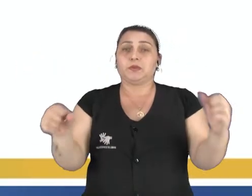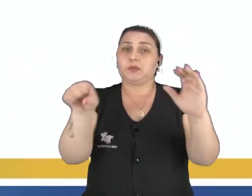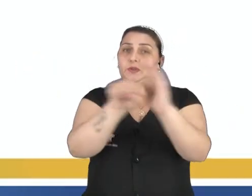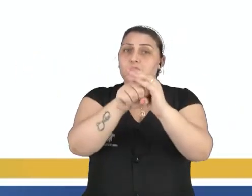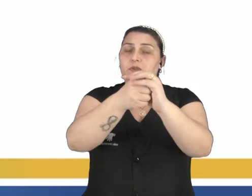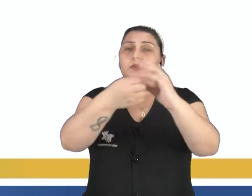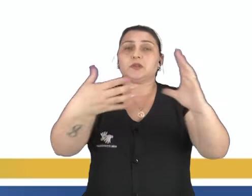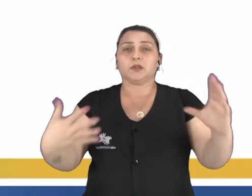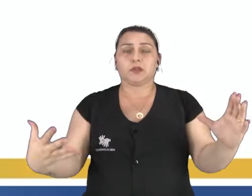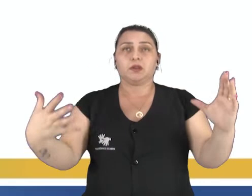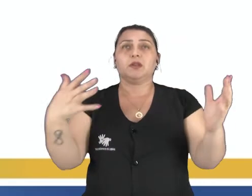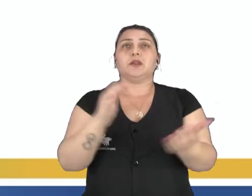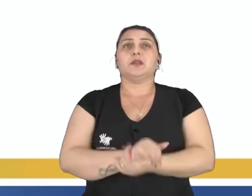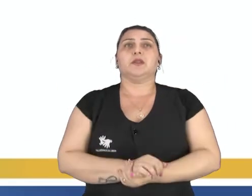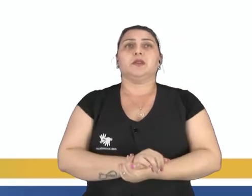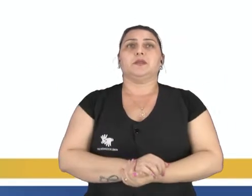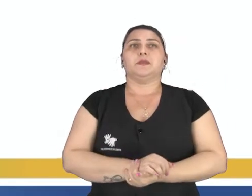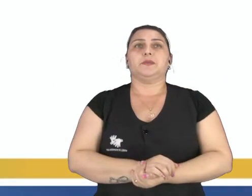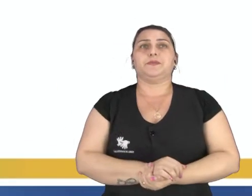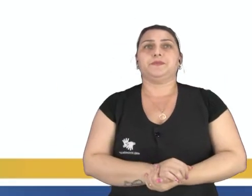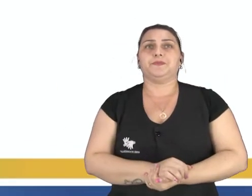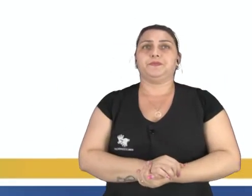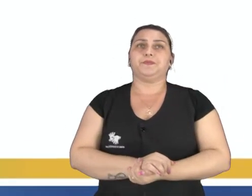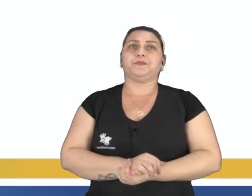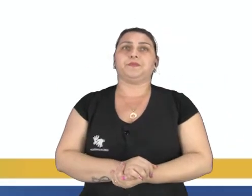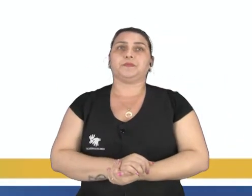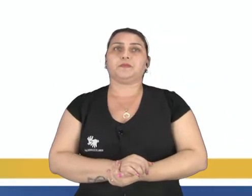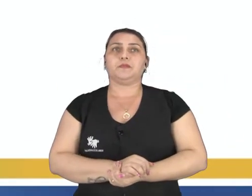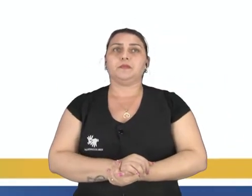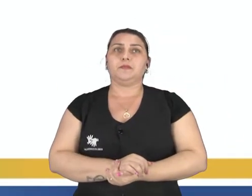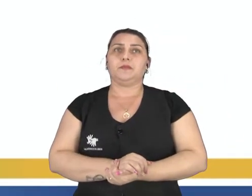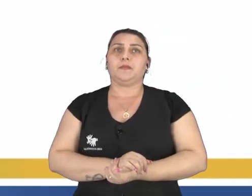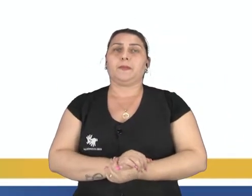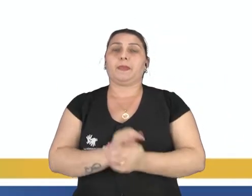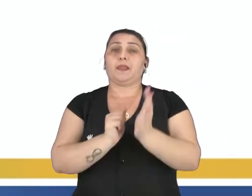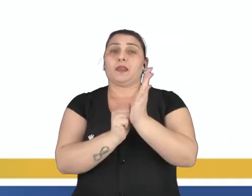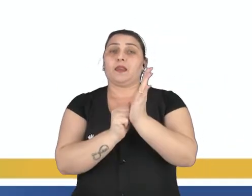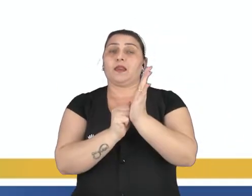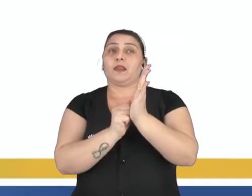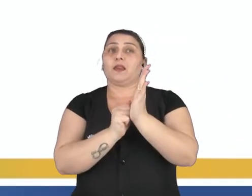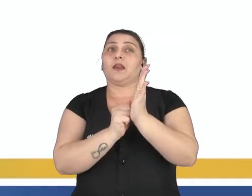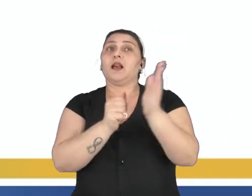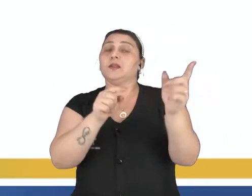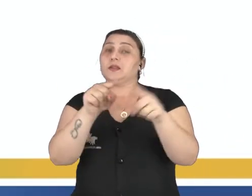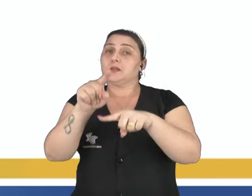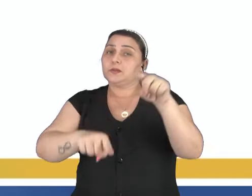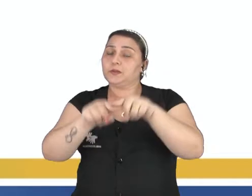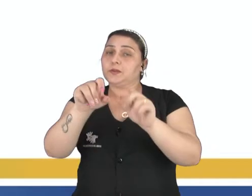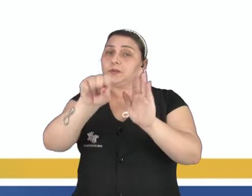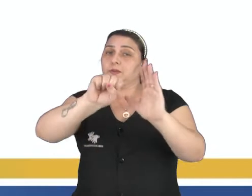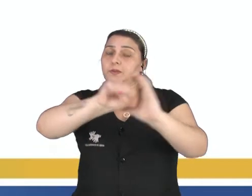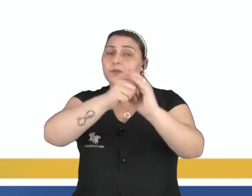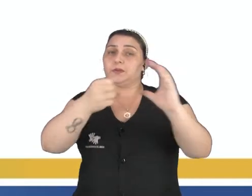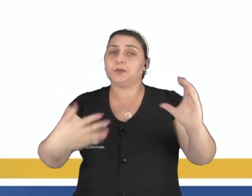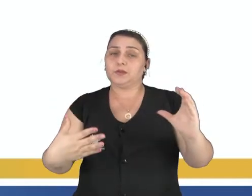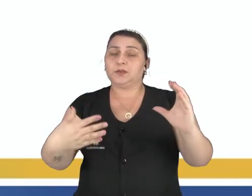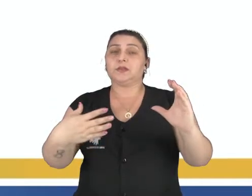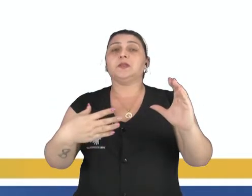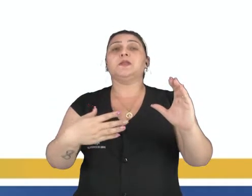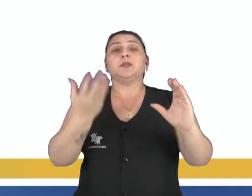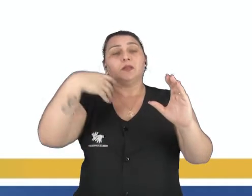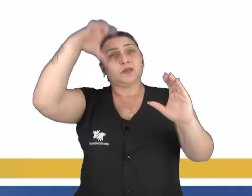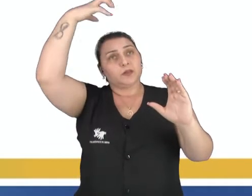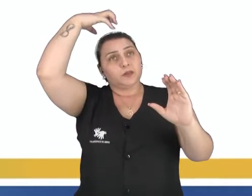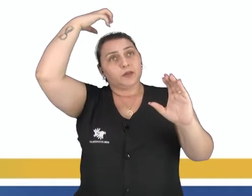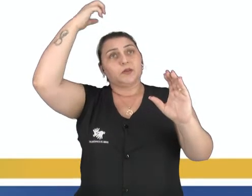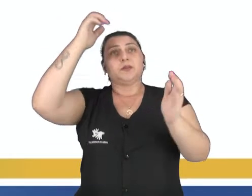Do feudalismo, a gente passa a viver uma era mais moderna. Entre os principais aspectos que caracterizam as monarquias nacionais